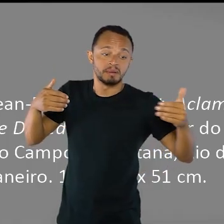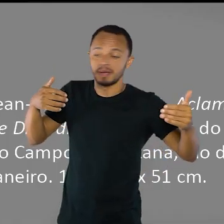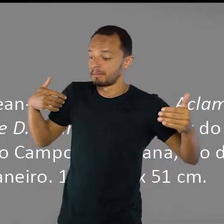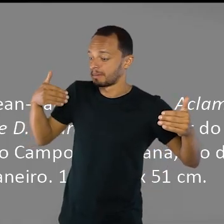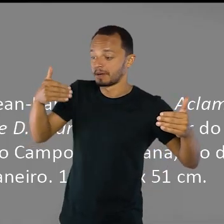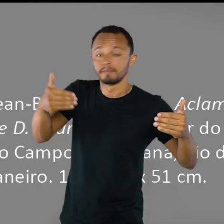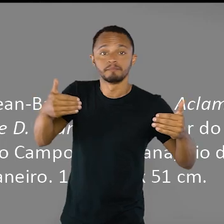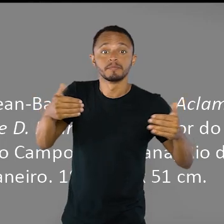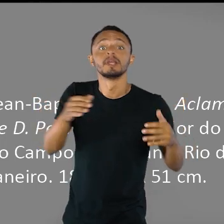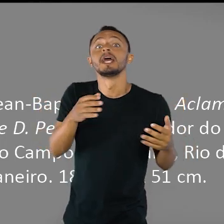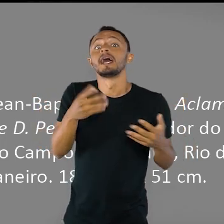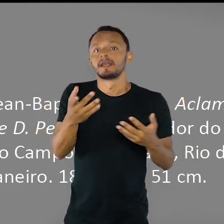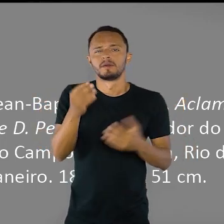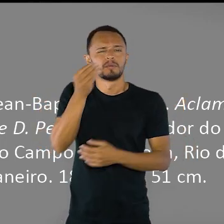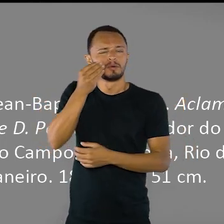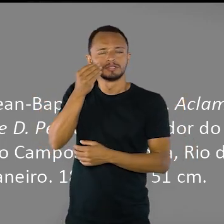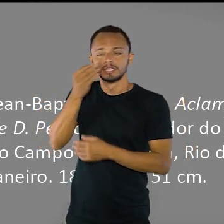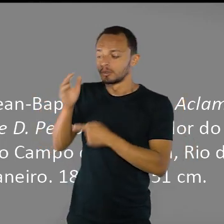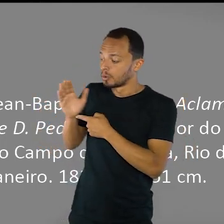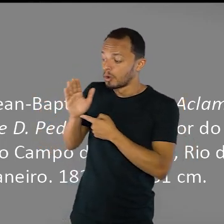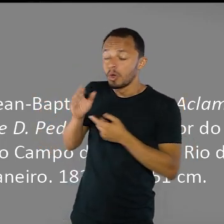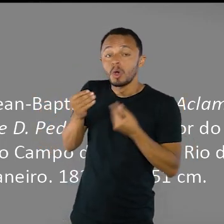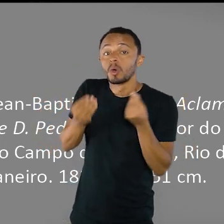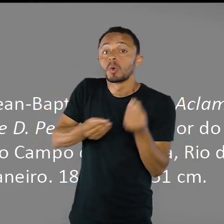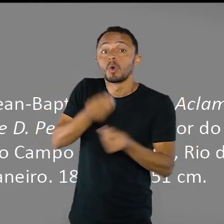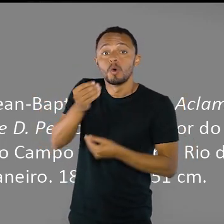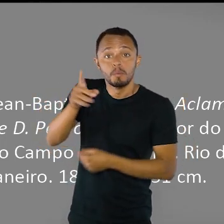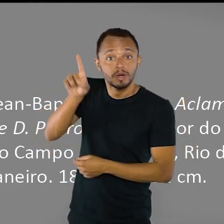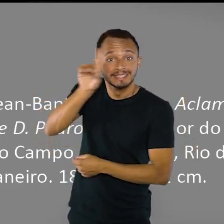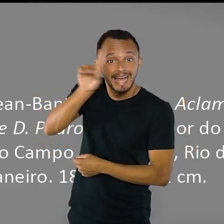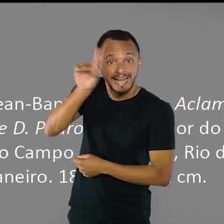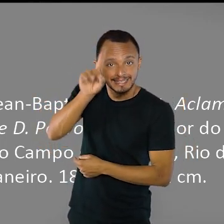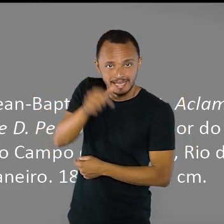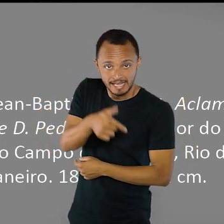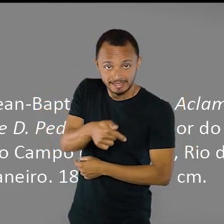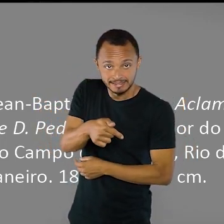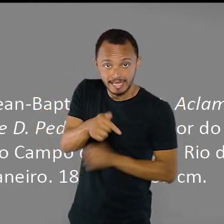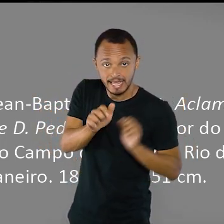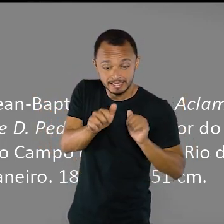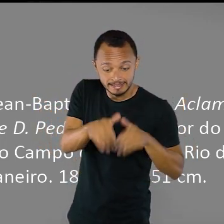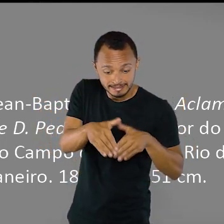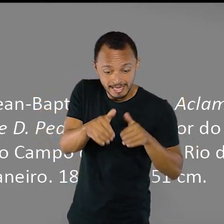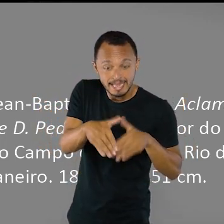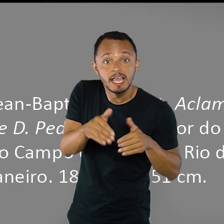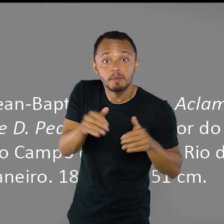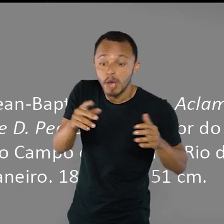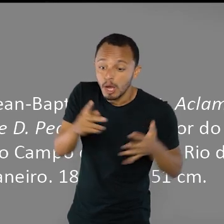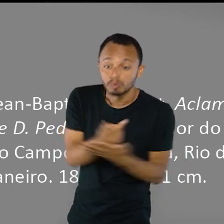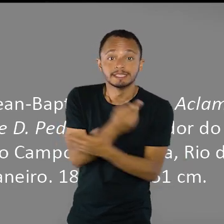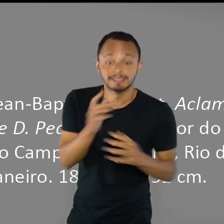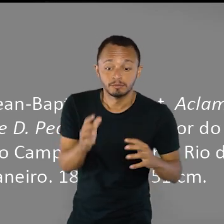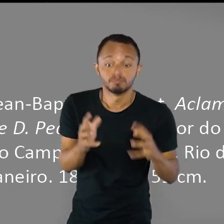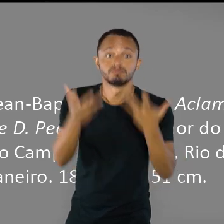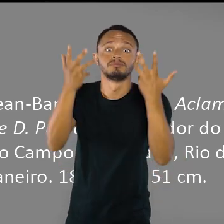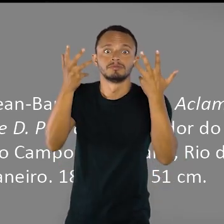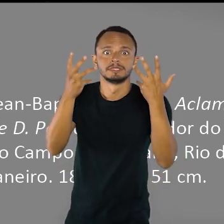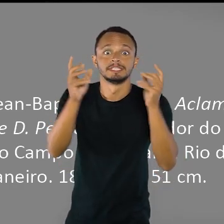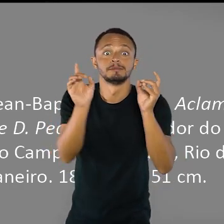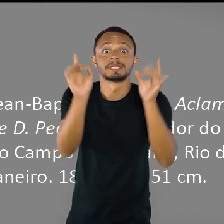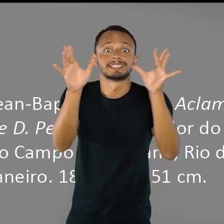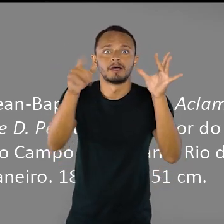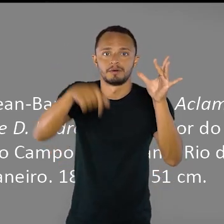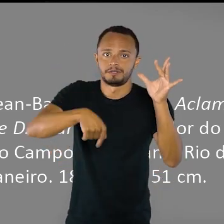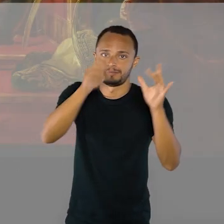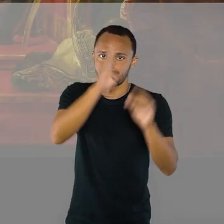Essas são imagens do contexto de 1822. Vocês veem D. Pedro à frente, uma multidão logo atrás, pode virar.